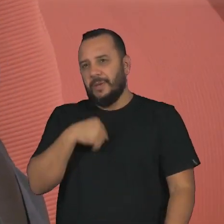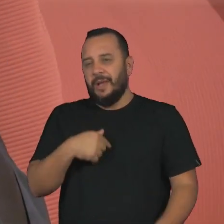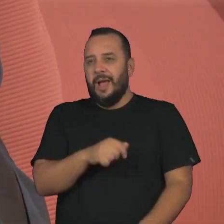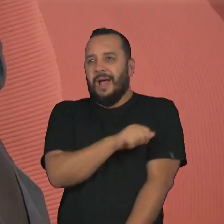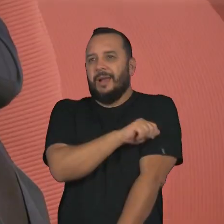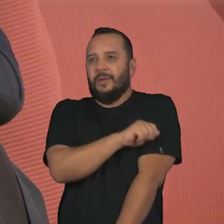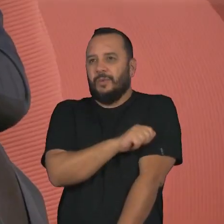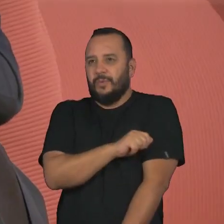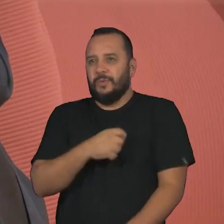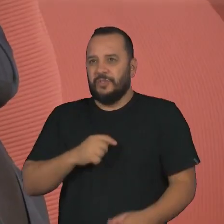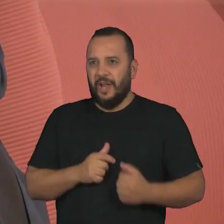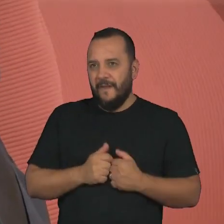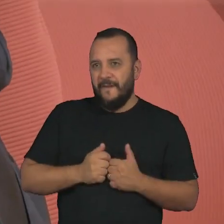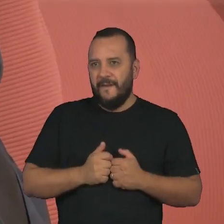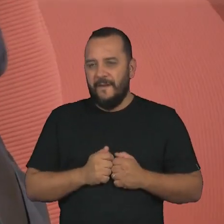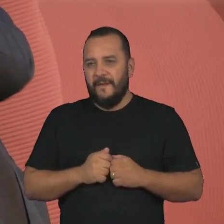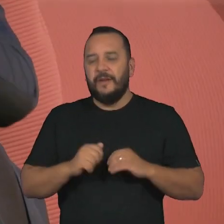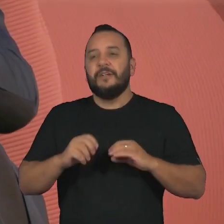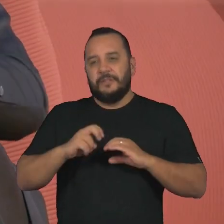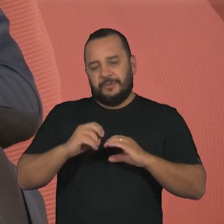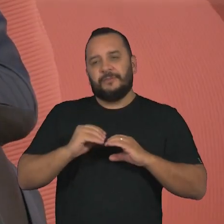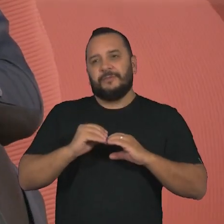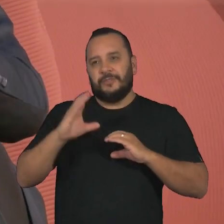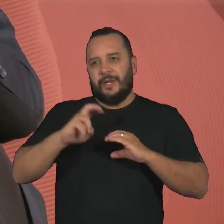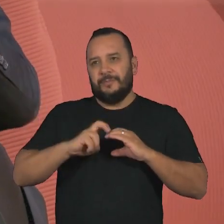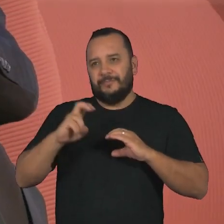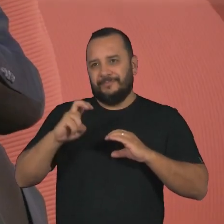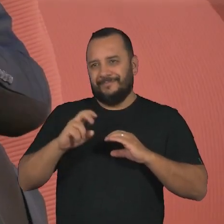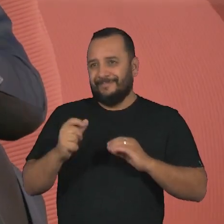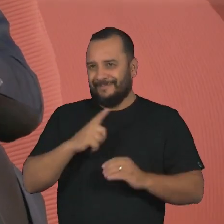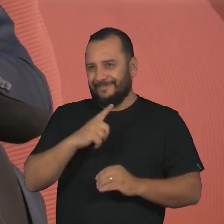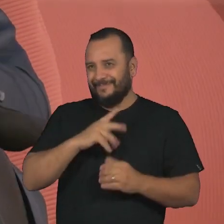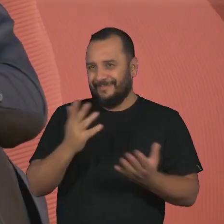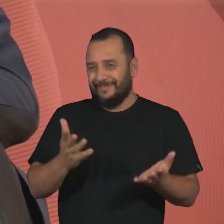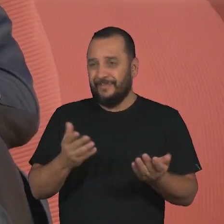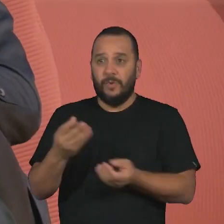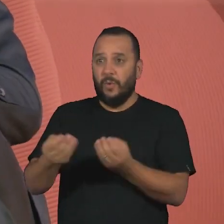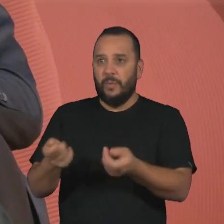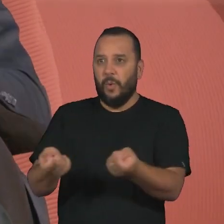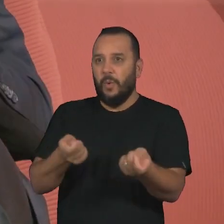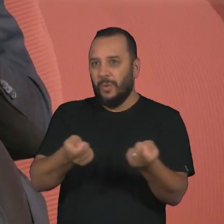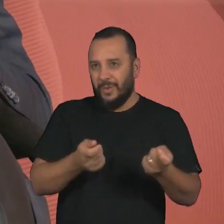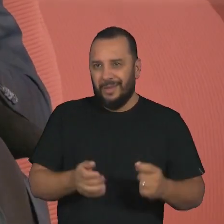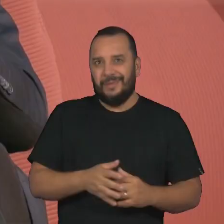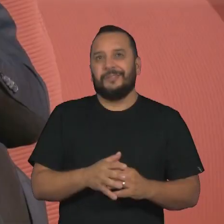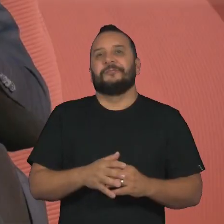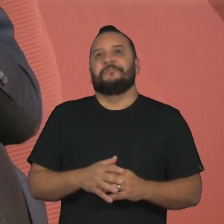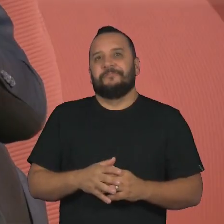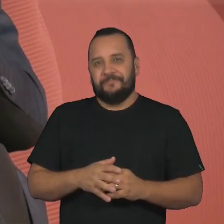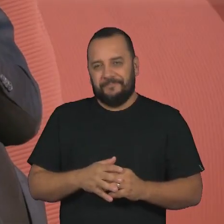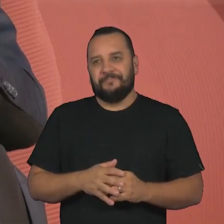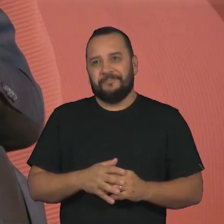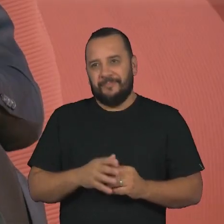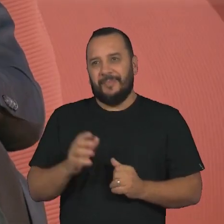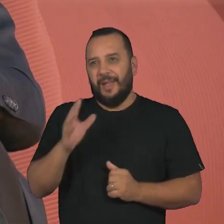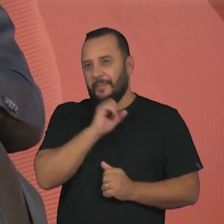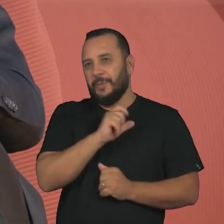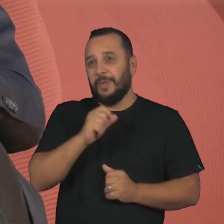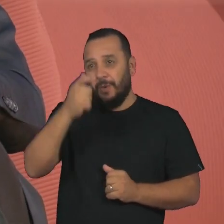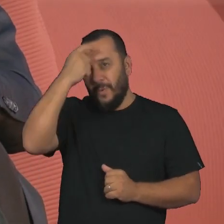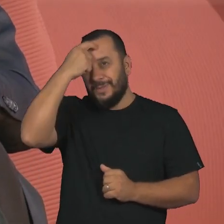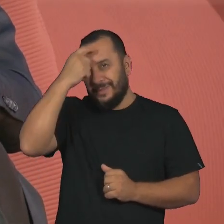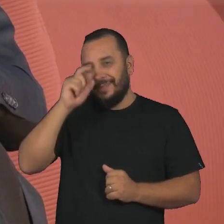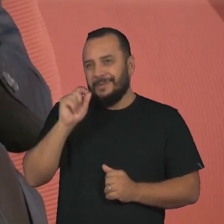no ChatGPT e vão produzir, né? Como é que nós vamos fazer para controlar? E aí veio rápido a consciência de que